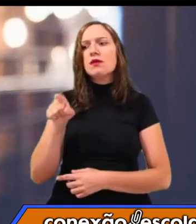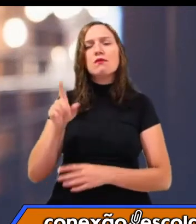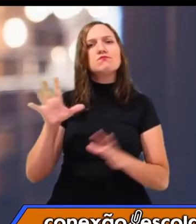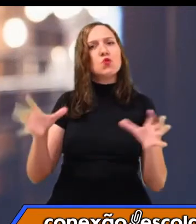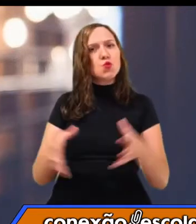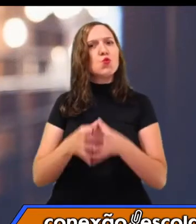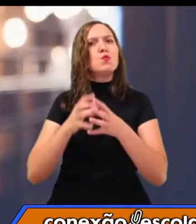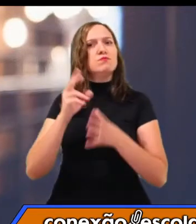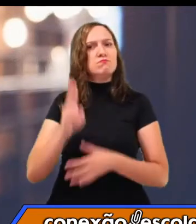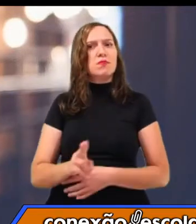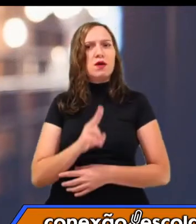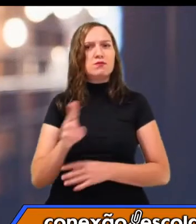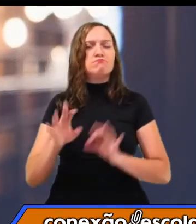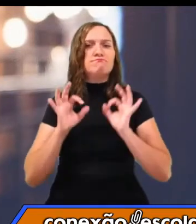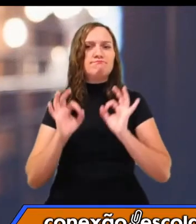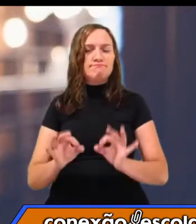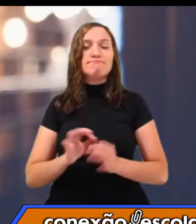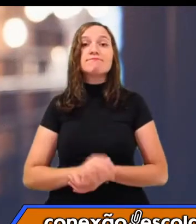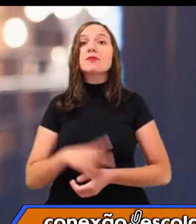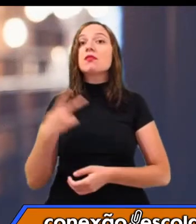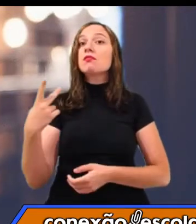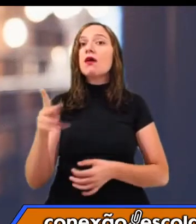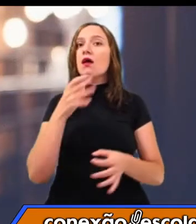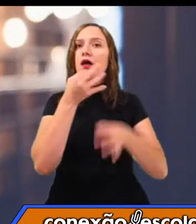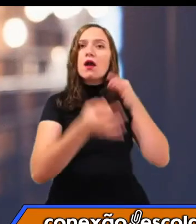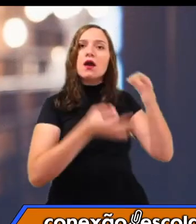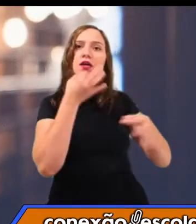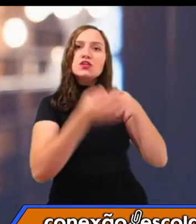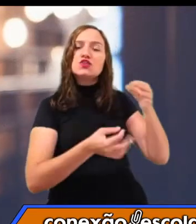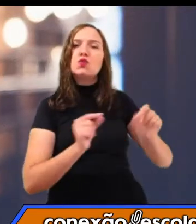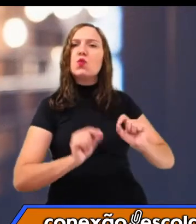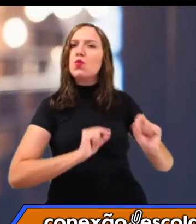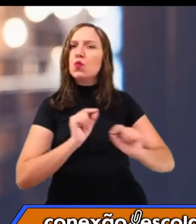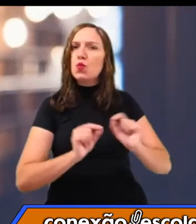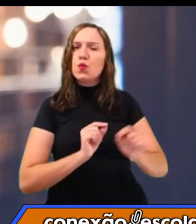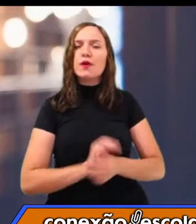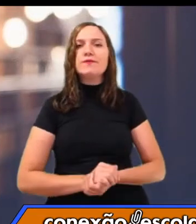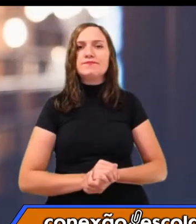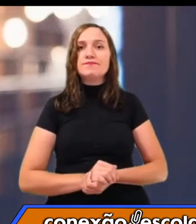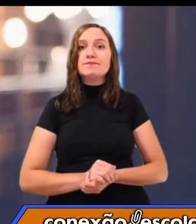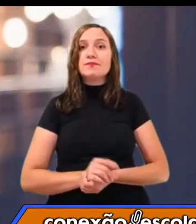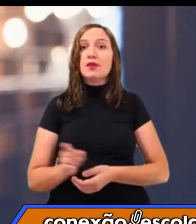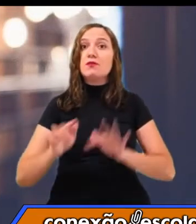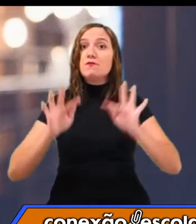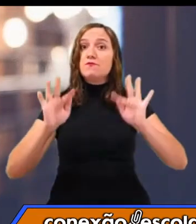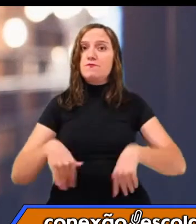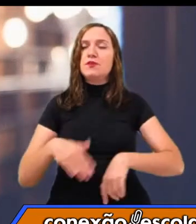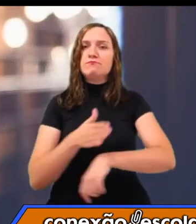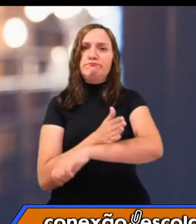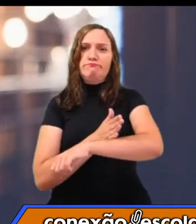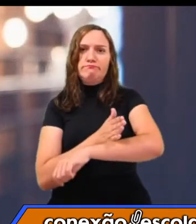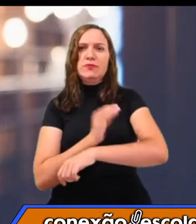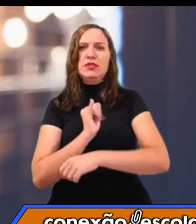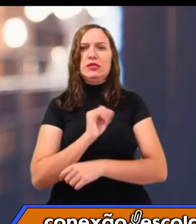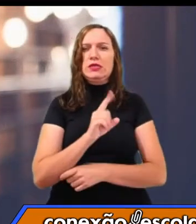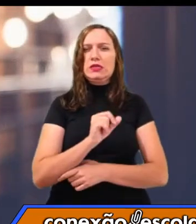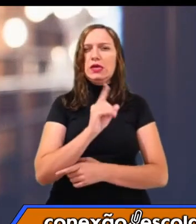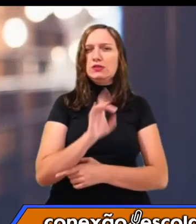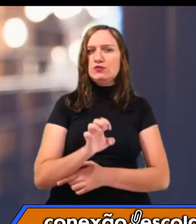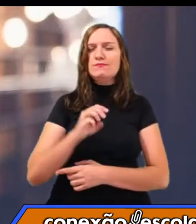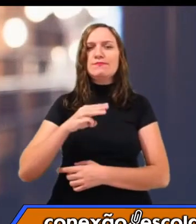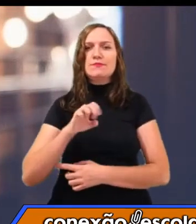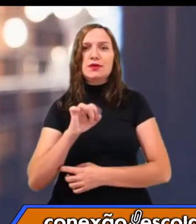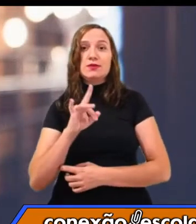né? Quais foram as críticas que ele fez? No final da Idade Média, a gente tinha uma